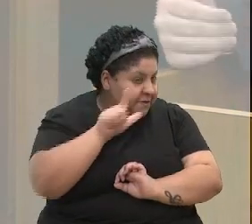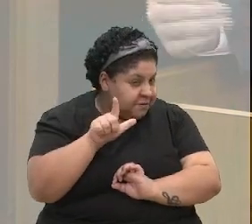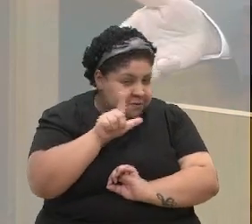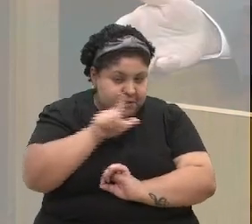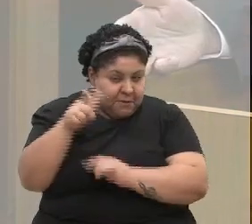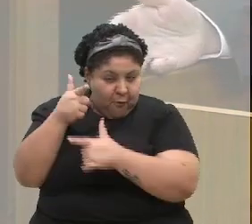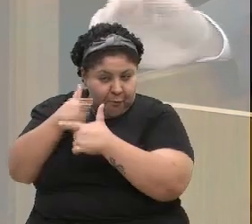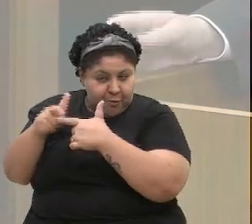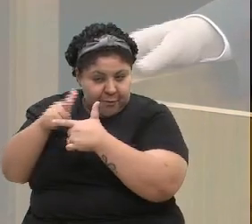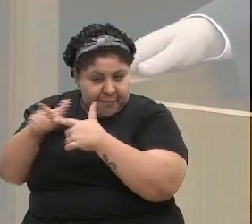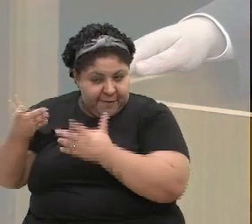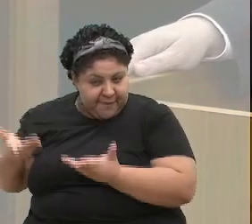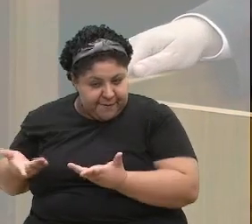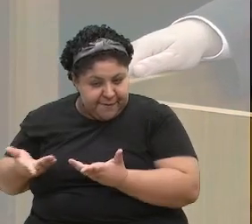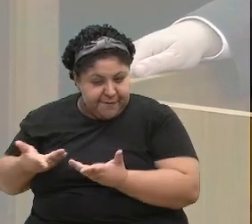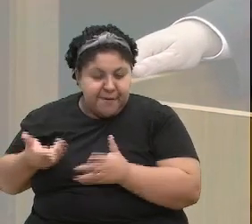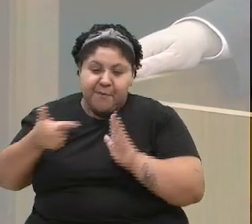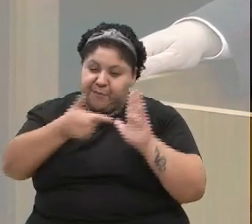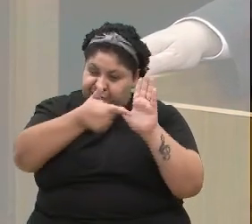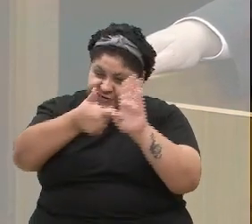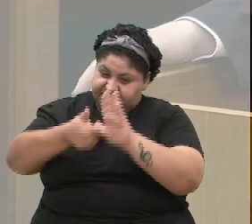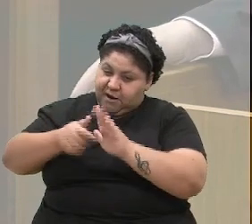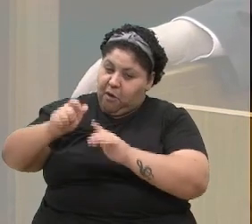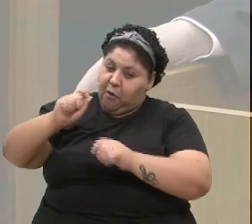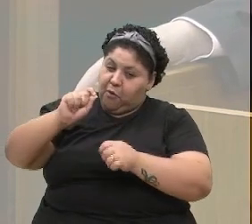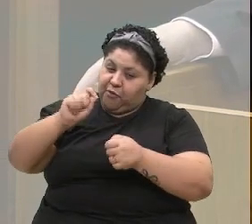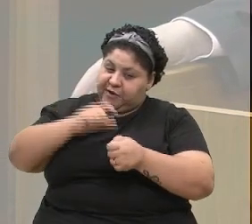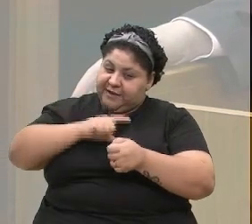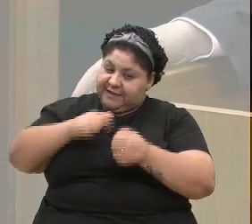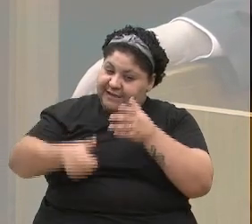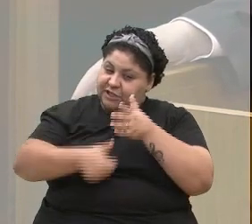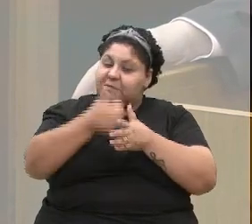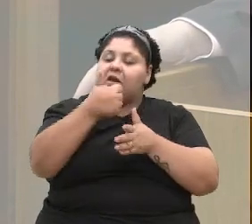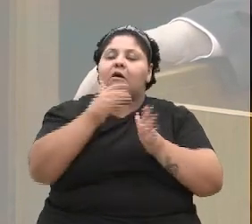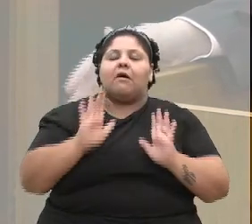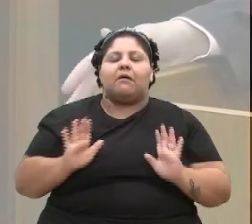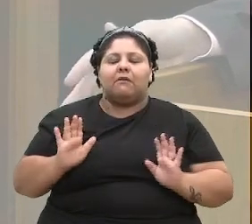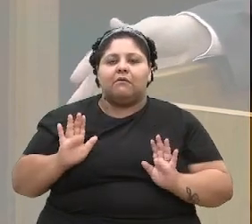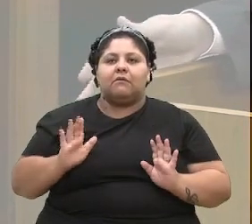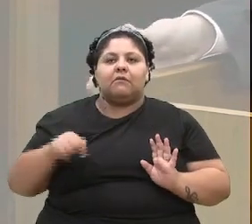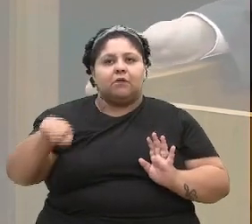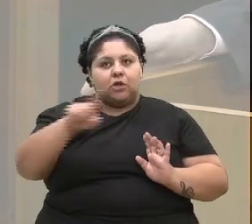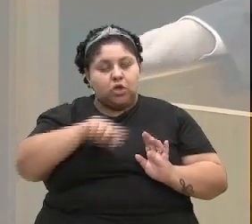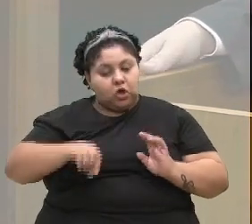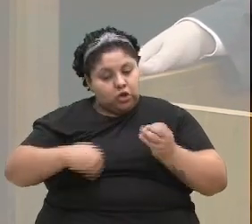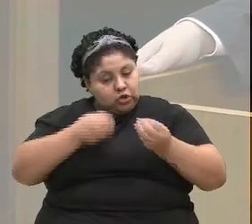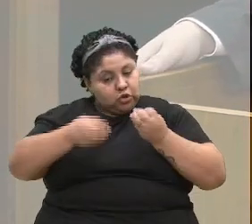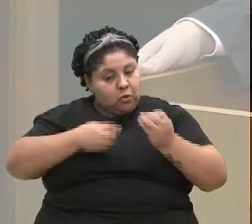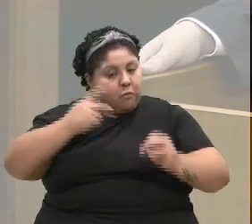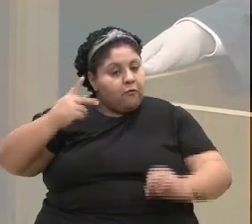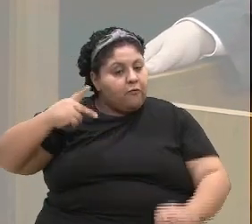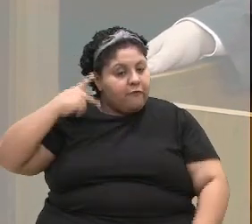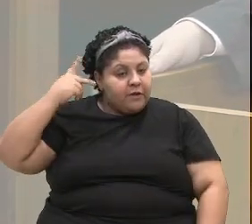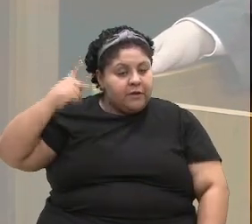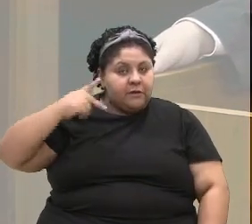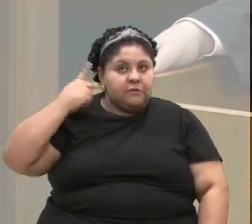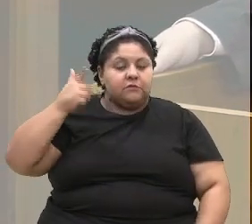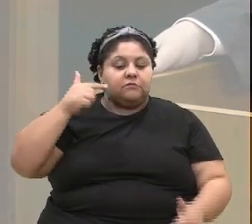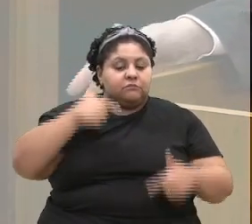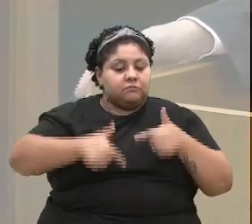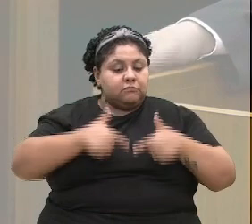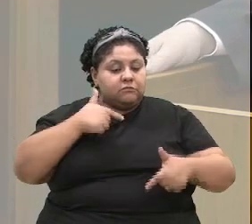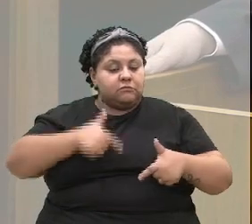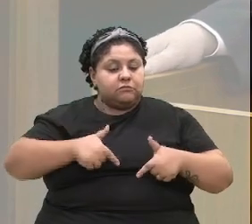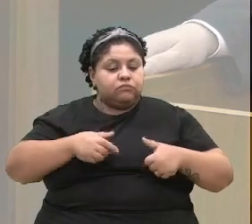vamos mostrar o que temos de melhor. E é assim que a gente fez. Nós, como vereadores, trabalhamos